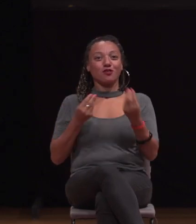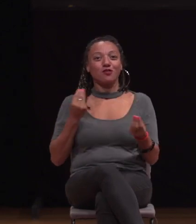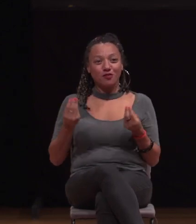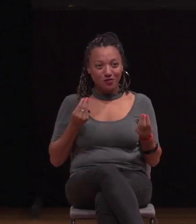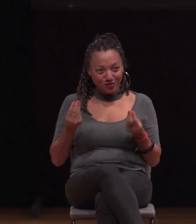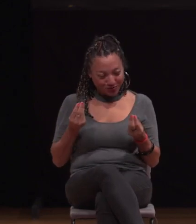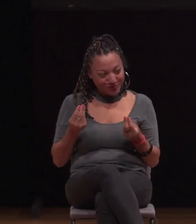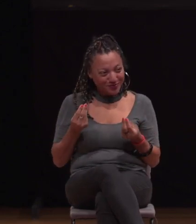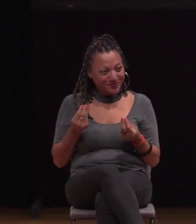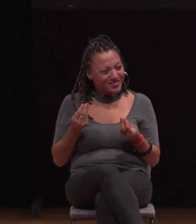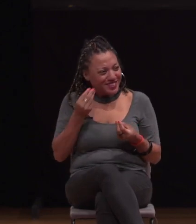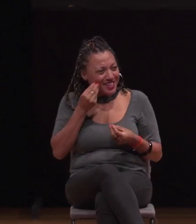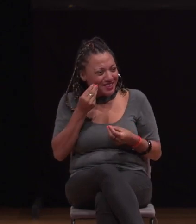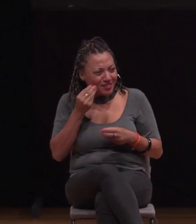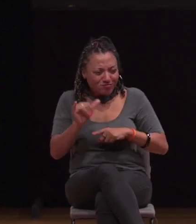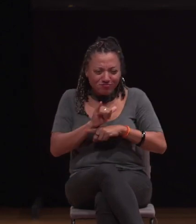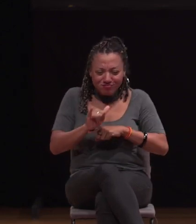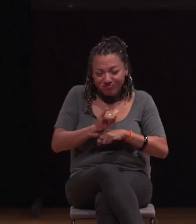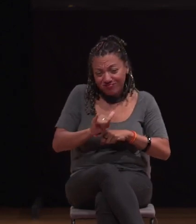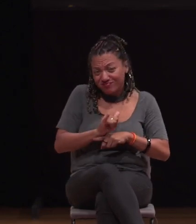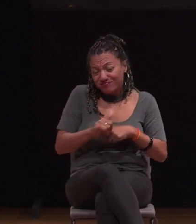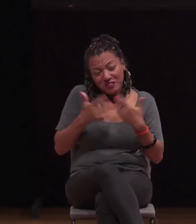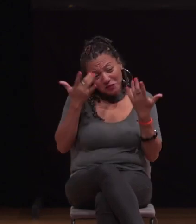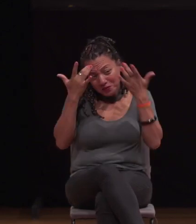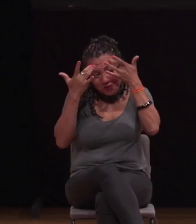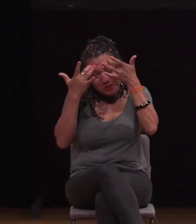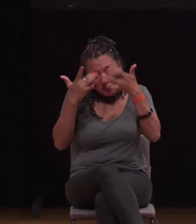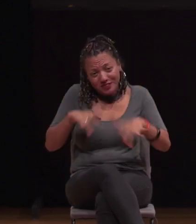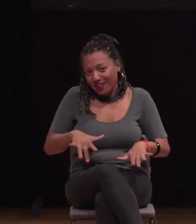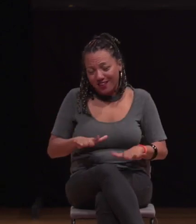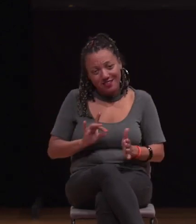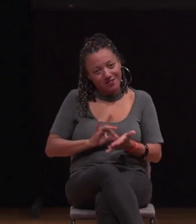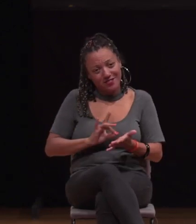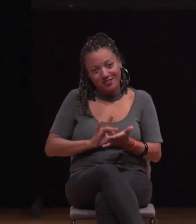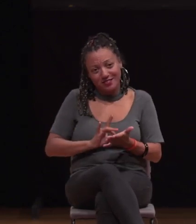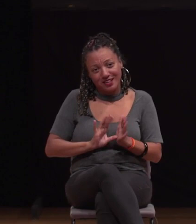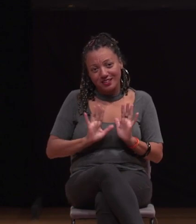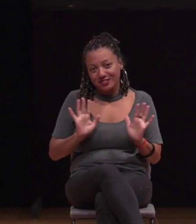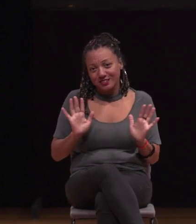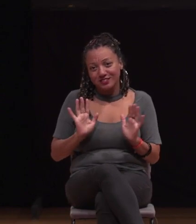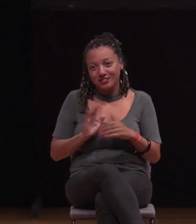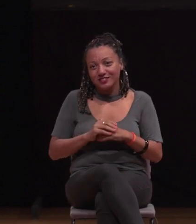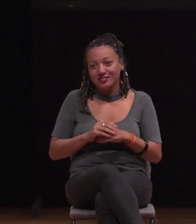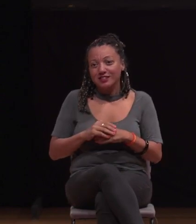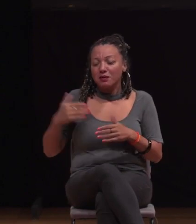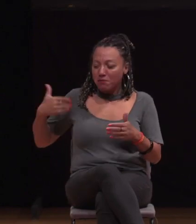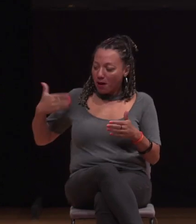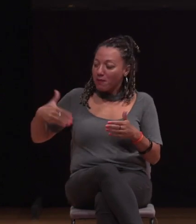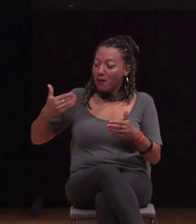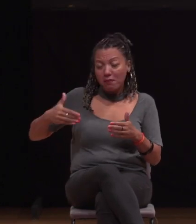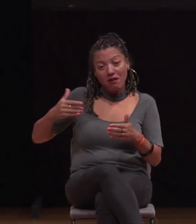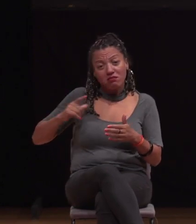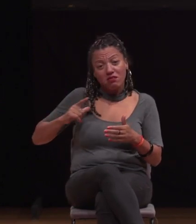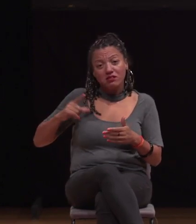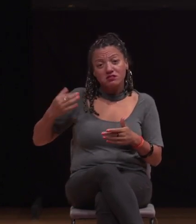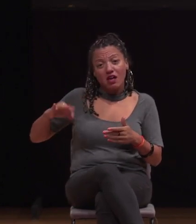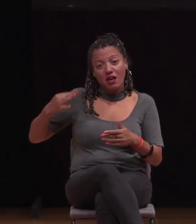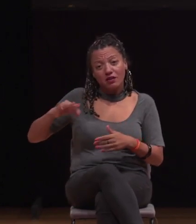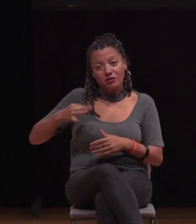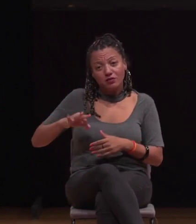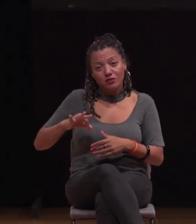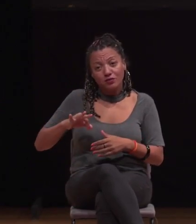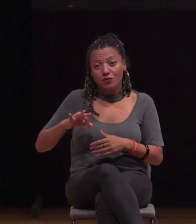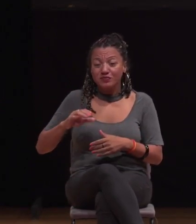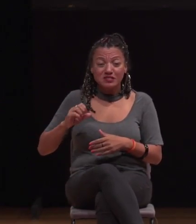estrutura da organização, assim, né? Eu não sei como é que a gente vai fazer, não deu certo muitas das coisas que a gente fez até agora. Então a gente tem que inventar